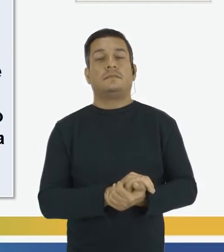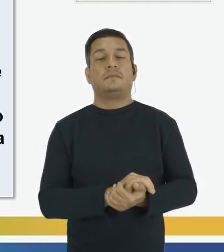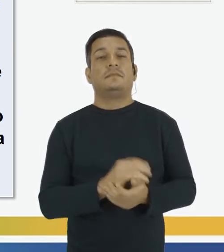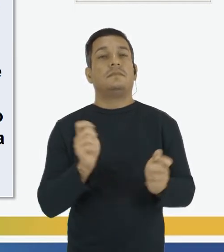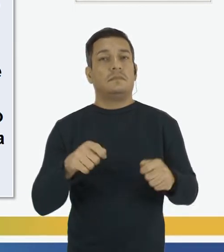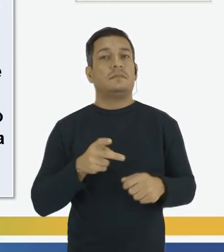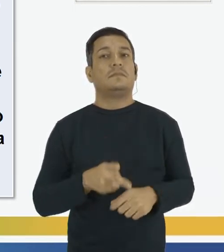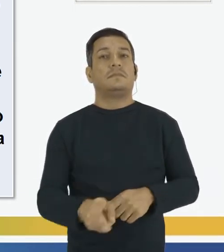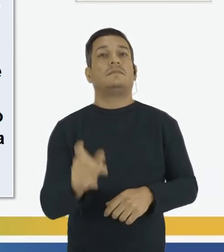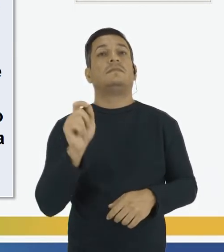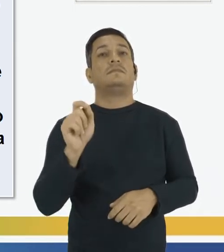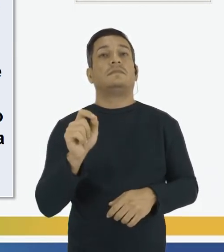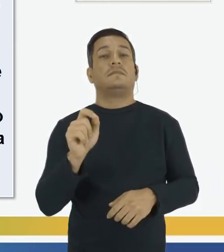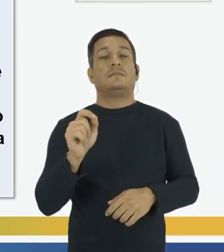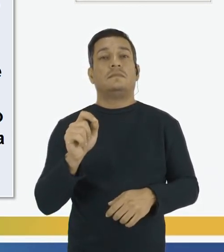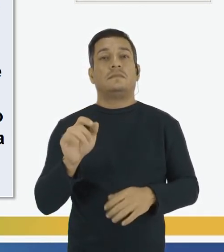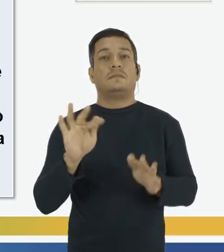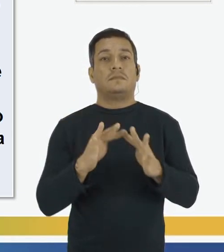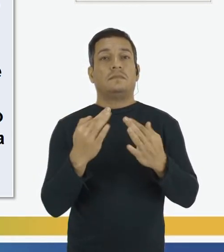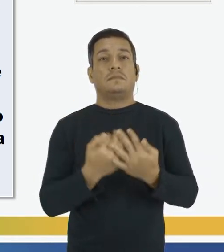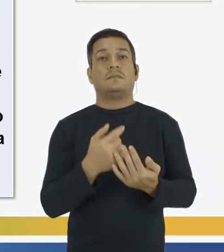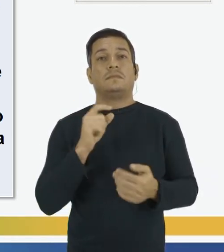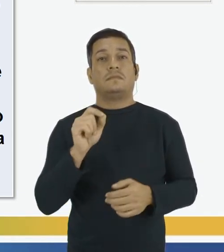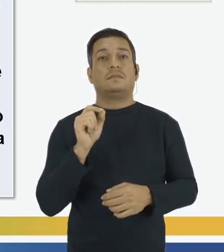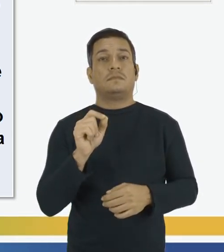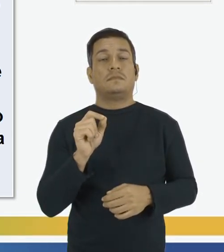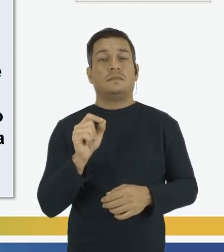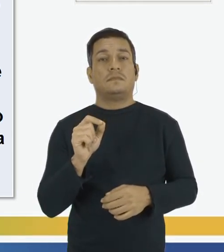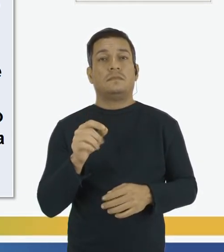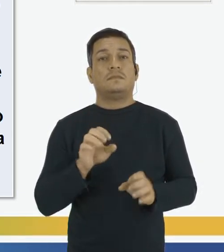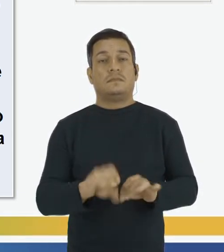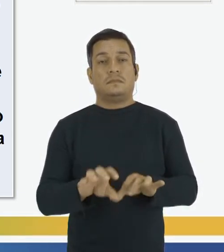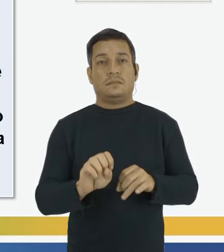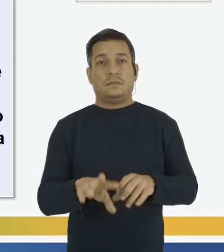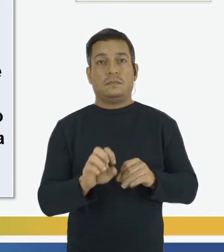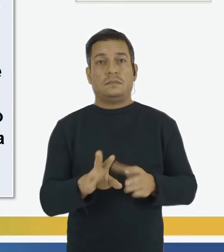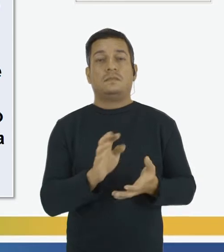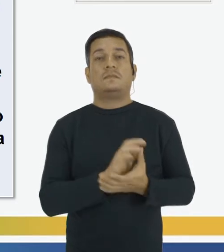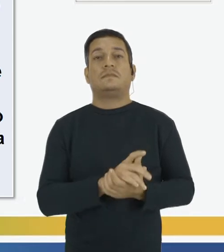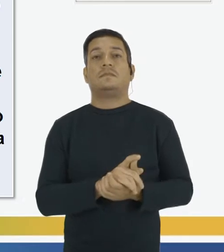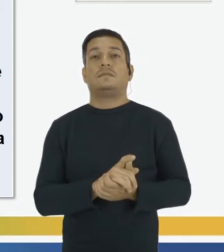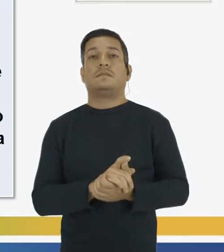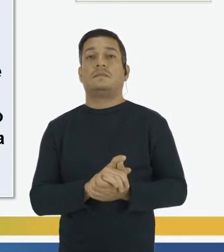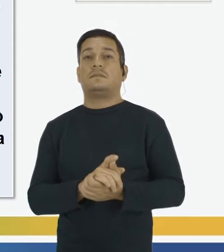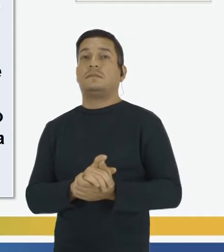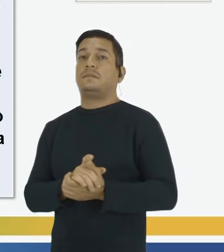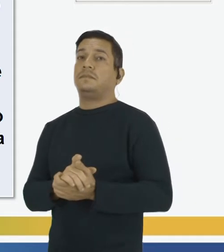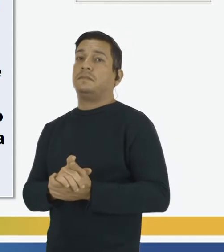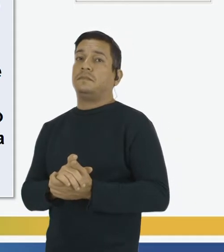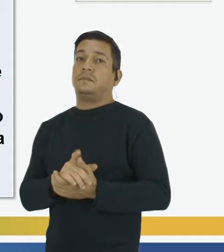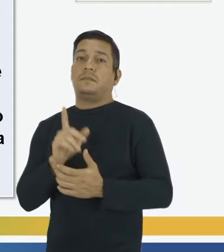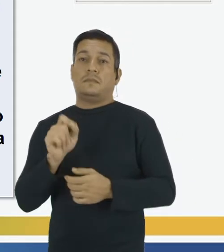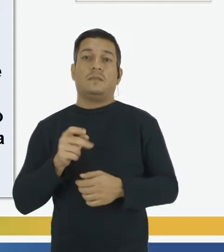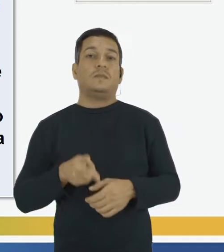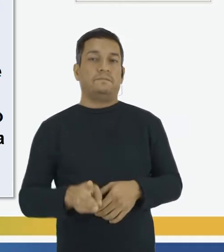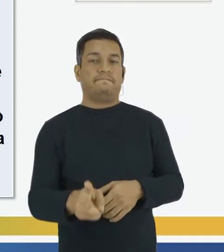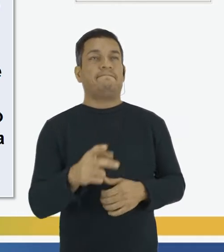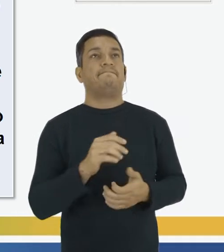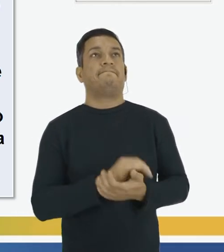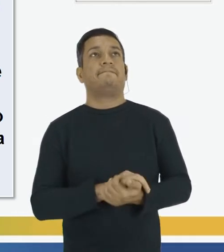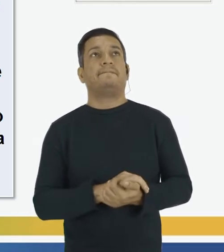dar continuidade o que a família está ali ensinando, né? Na verdade, é uma